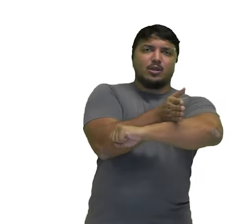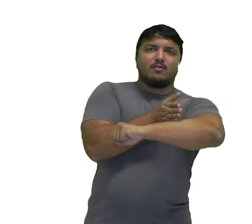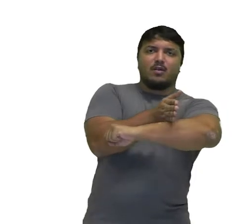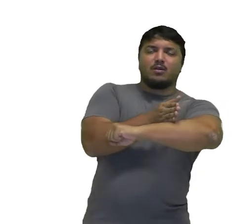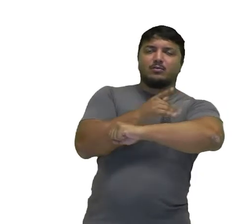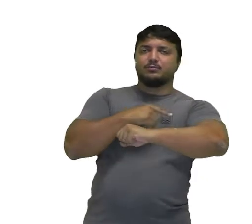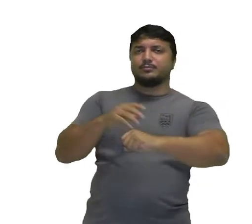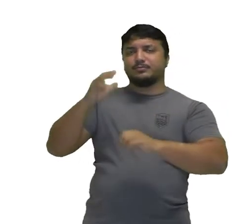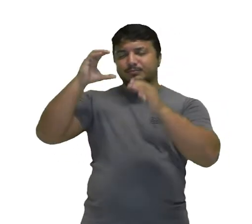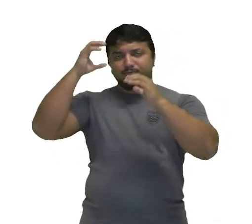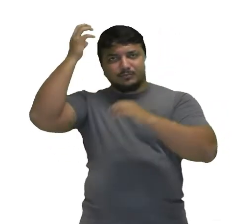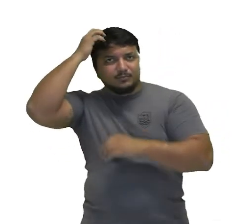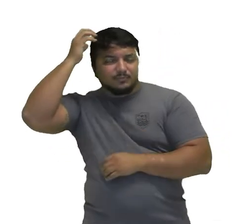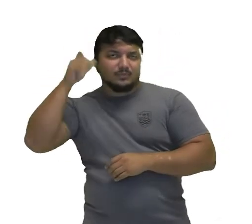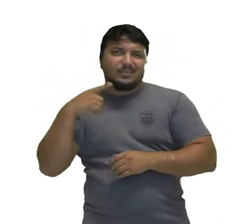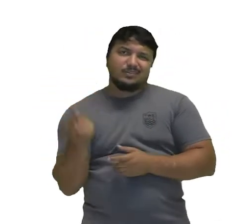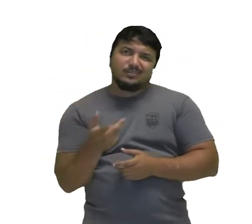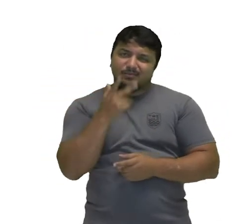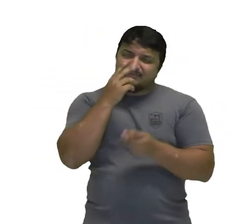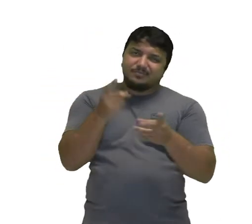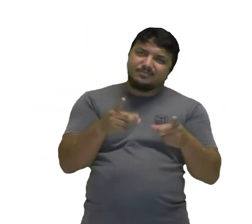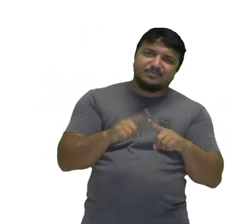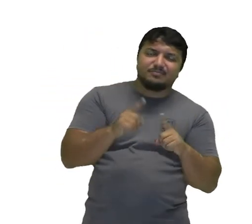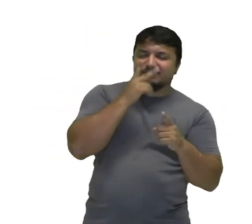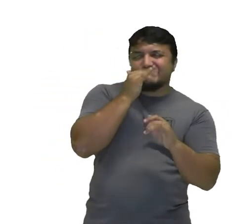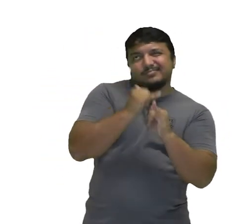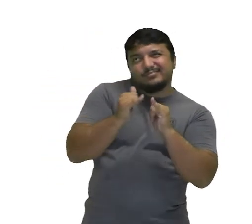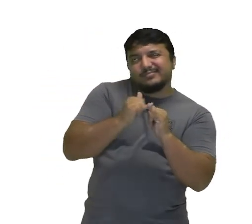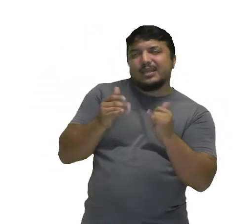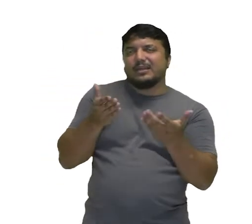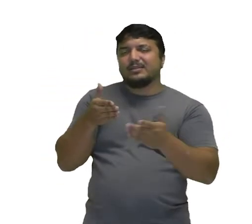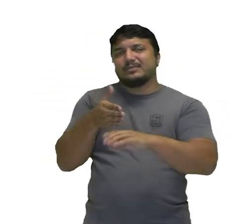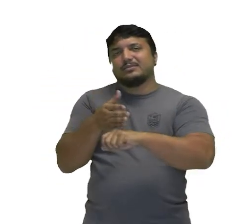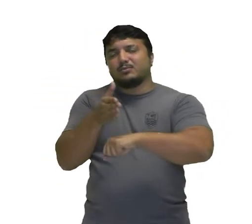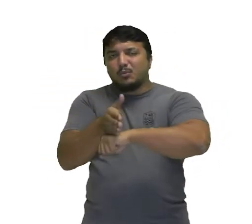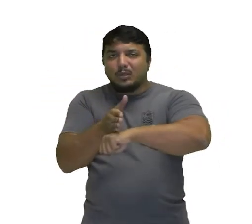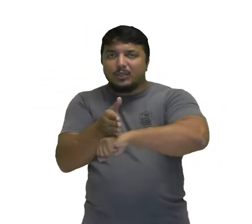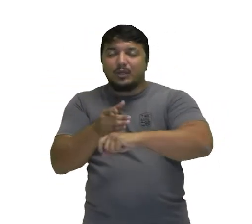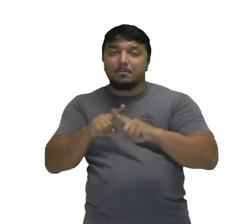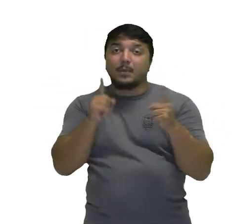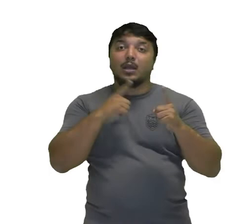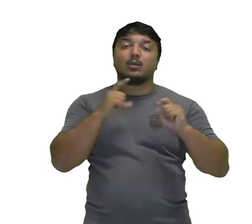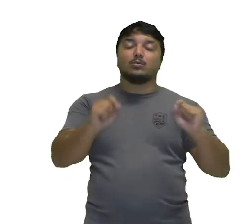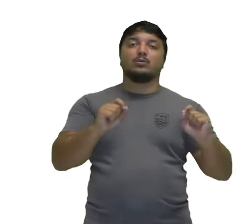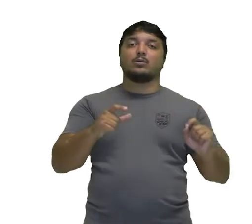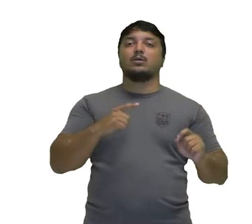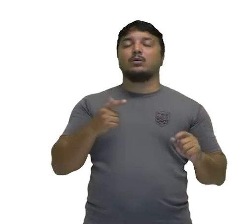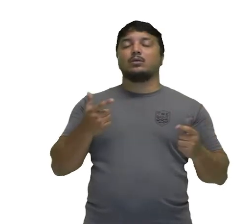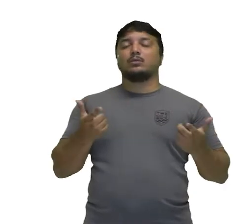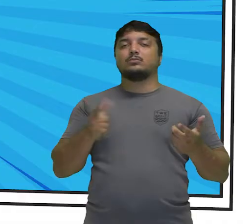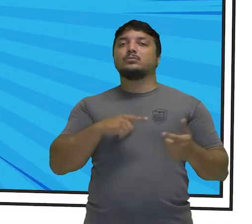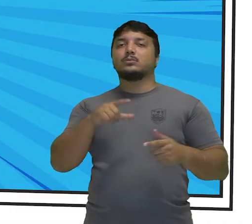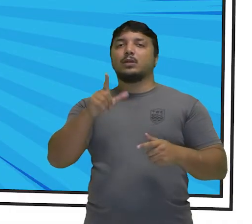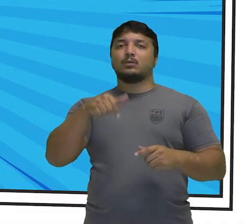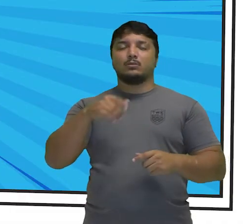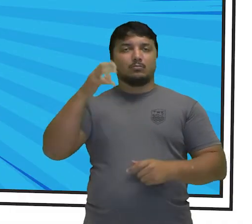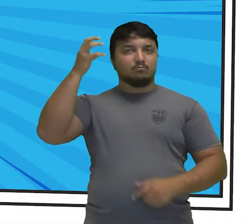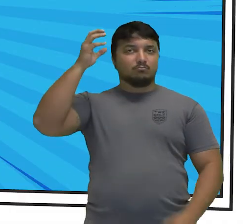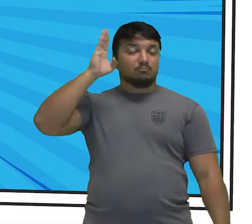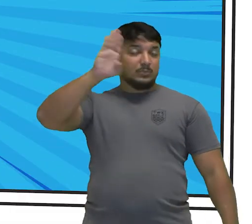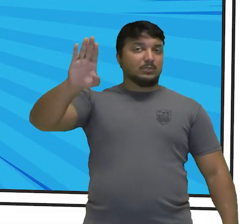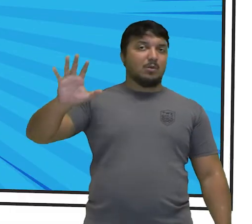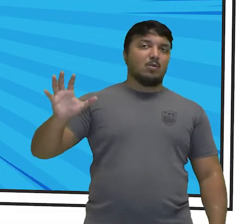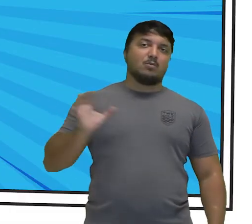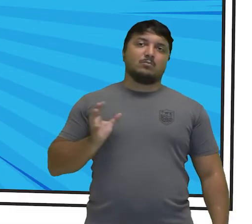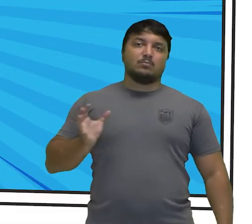Realeza e comerciantes lembra a modernidade, mas ficou muito vago. A ideia é que a burguesia imperava nesse